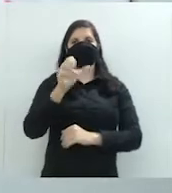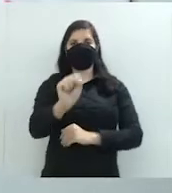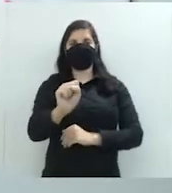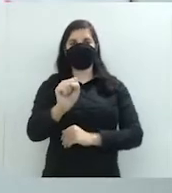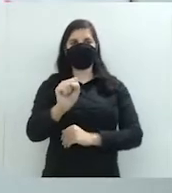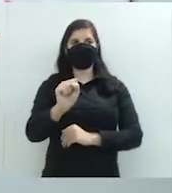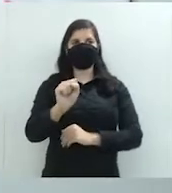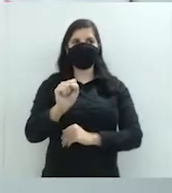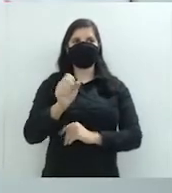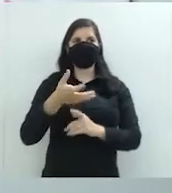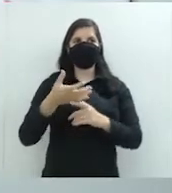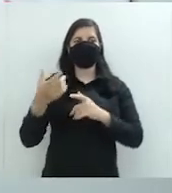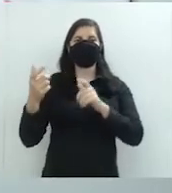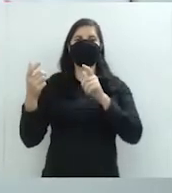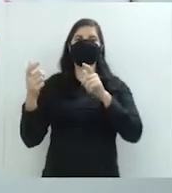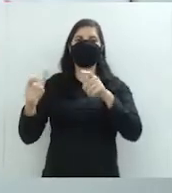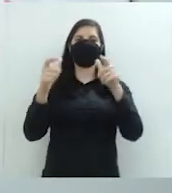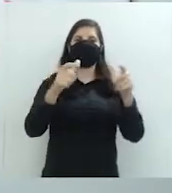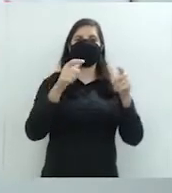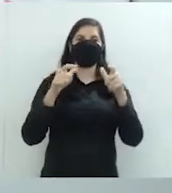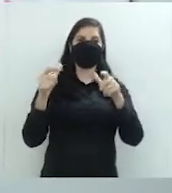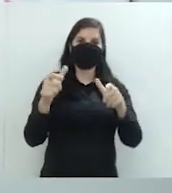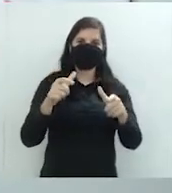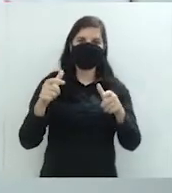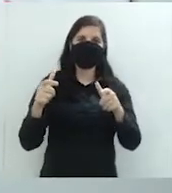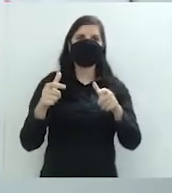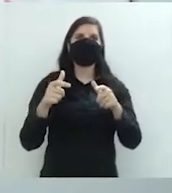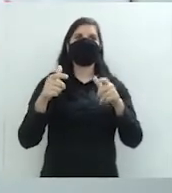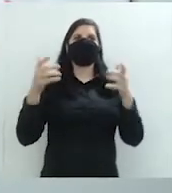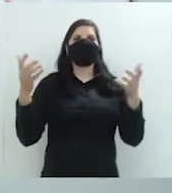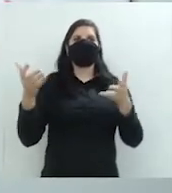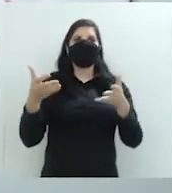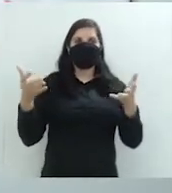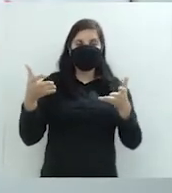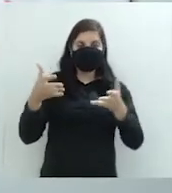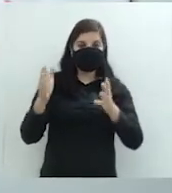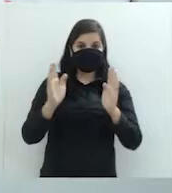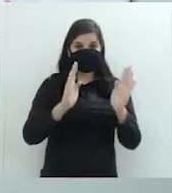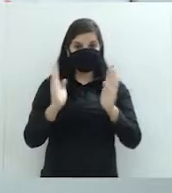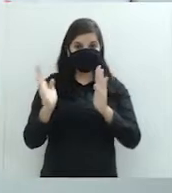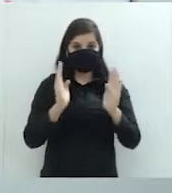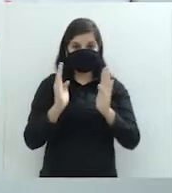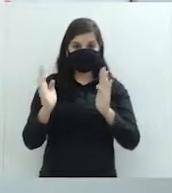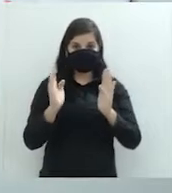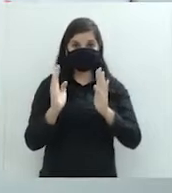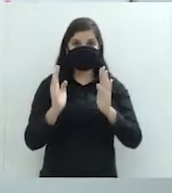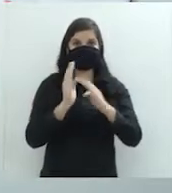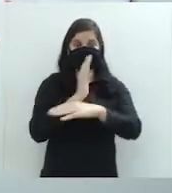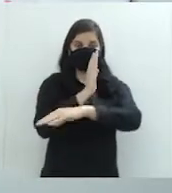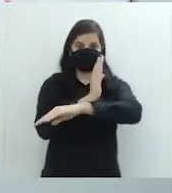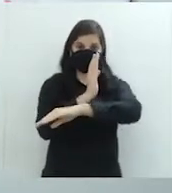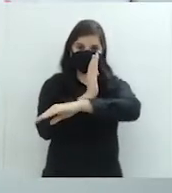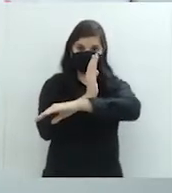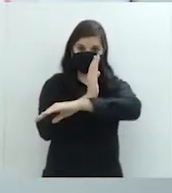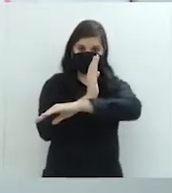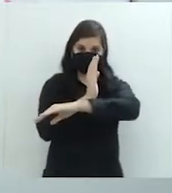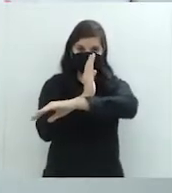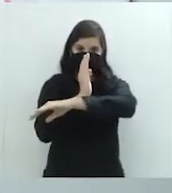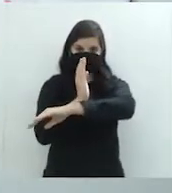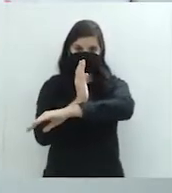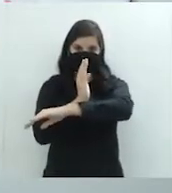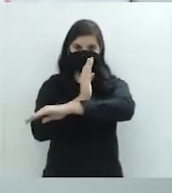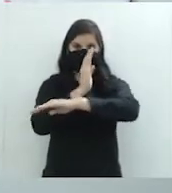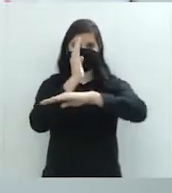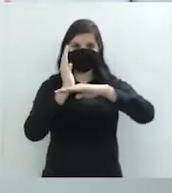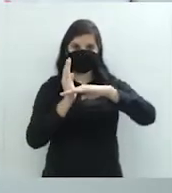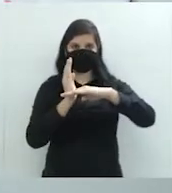XVIII, está localizado temporariamente entre a Idade Média e a